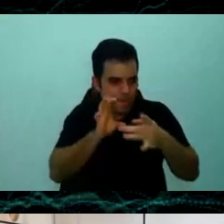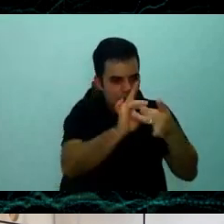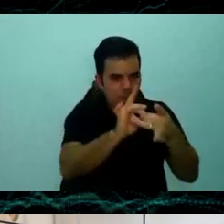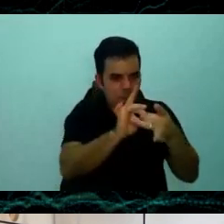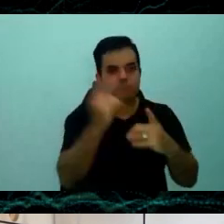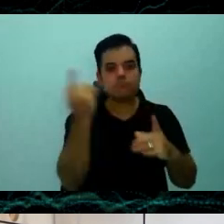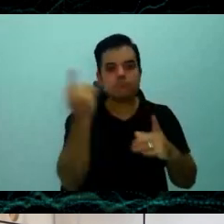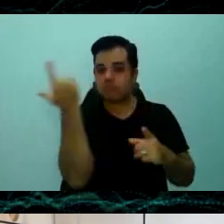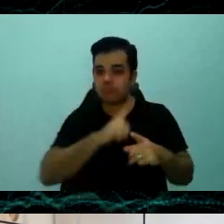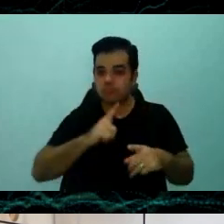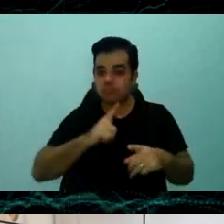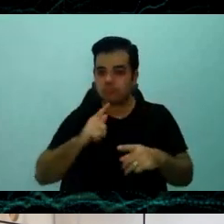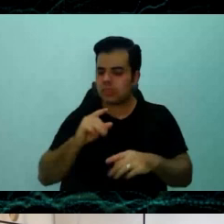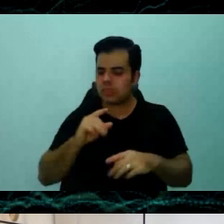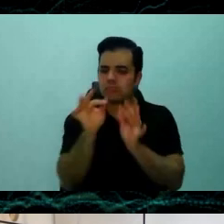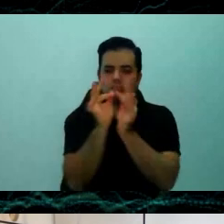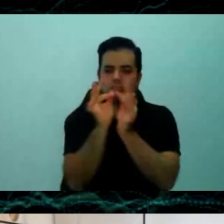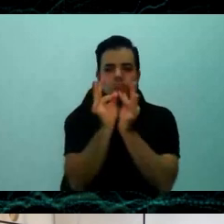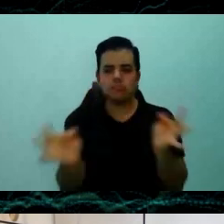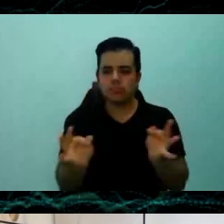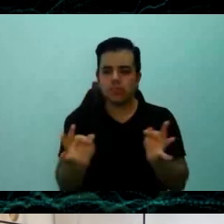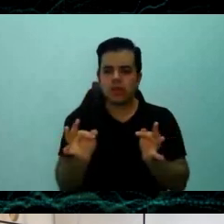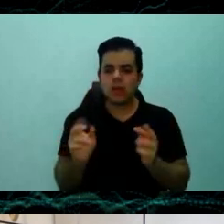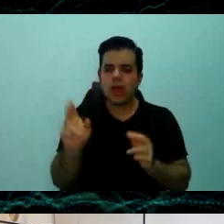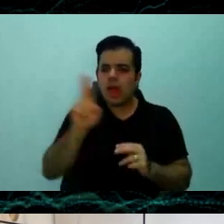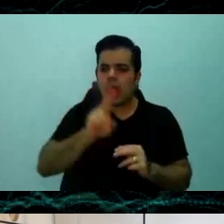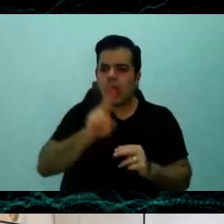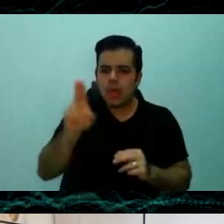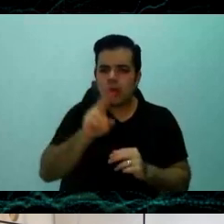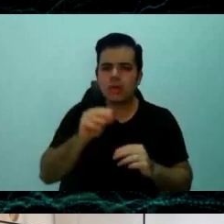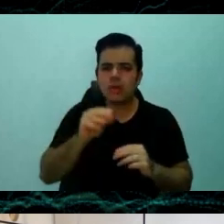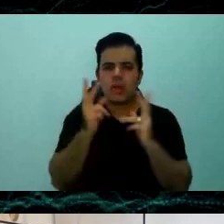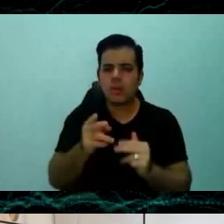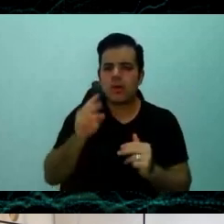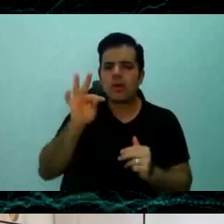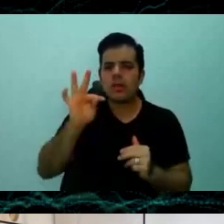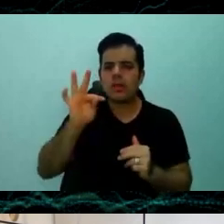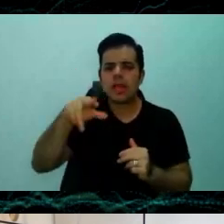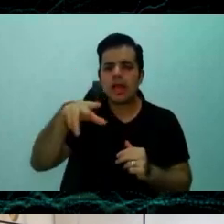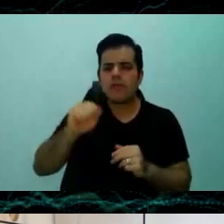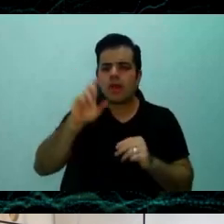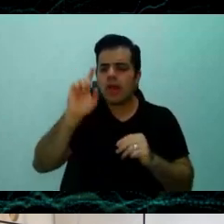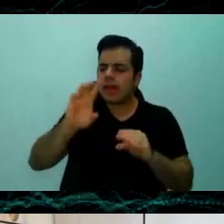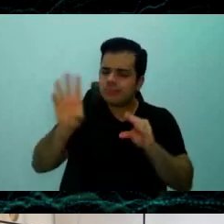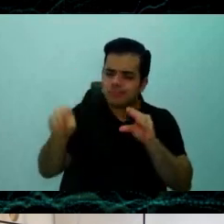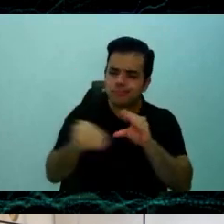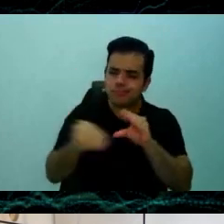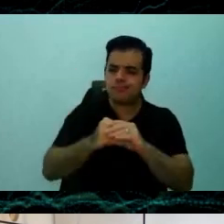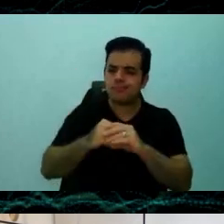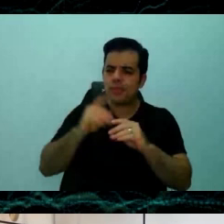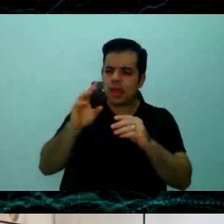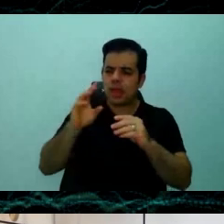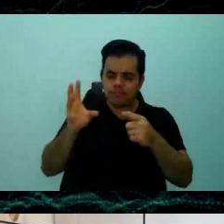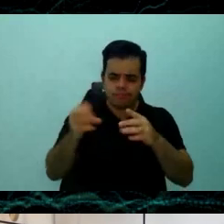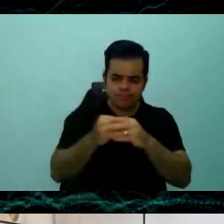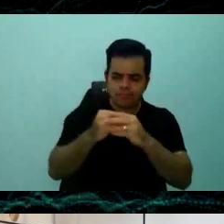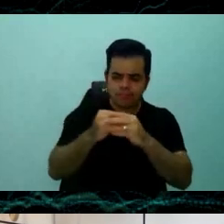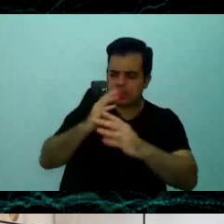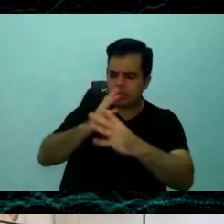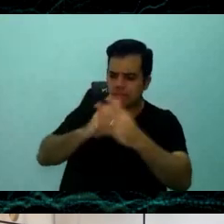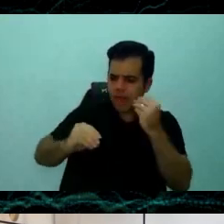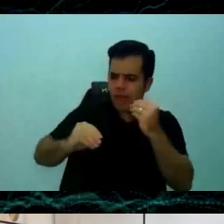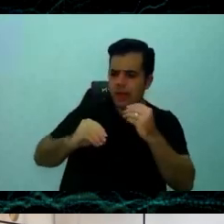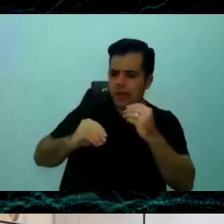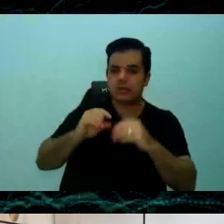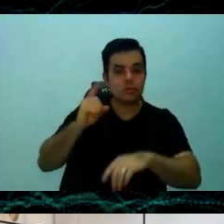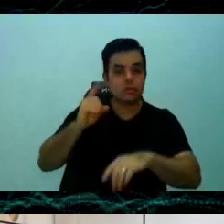é simples assim. Ele não usa igual o Terraform, que ele faz o encapsulamento do módulo, não. Ele realmente